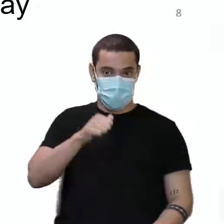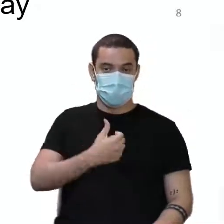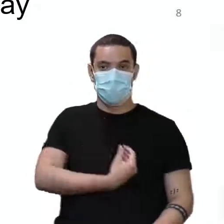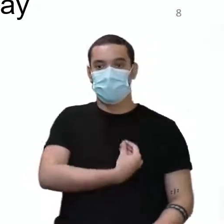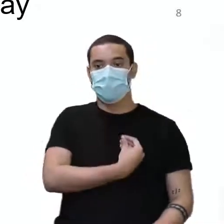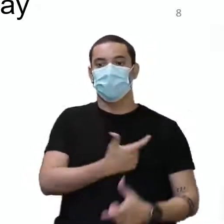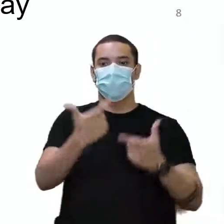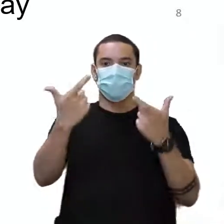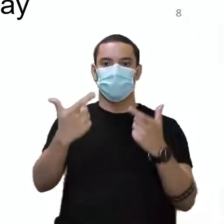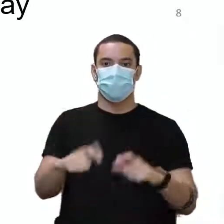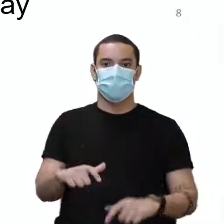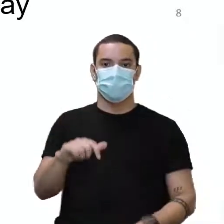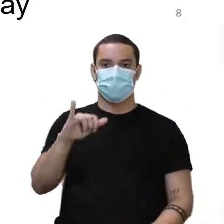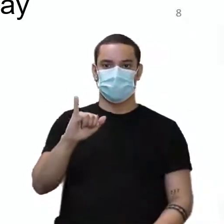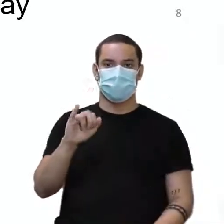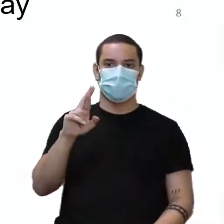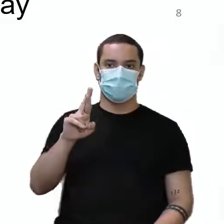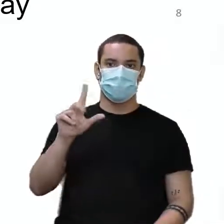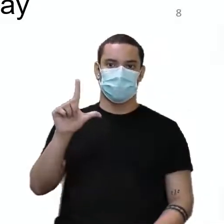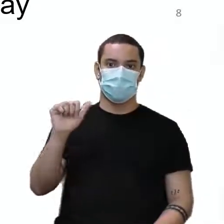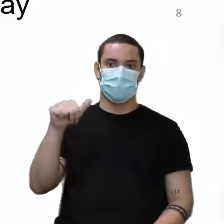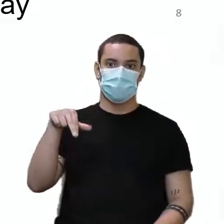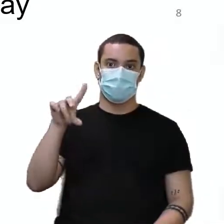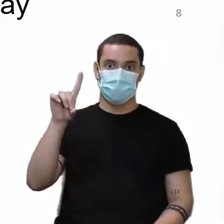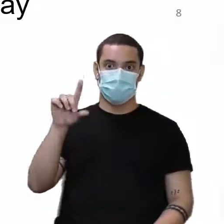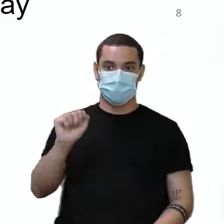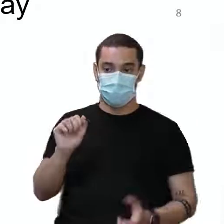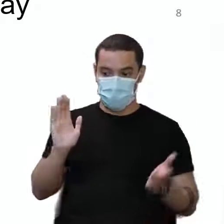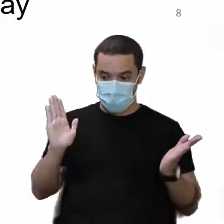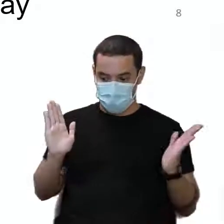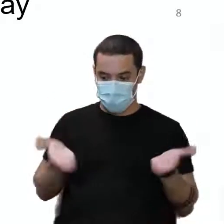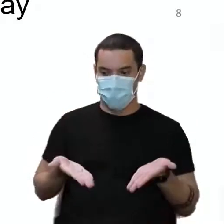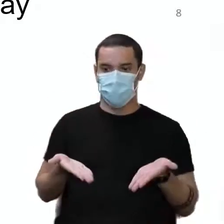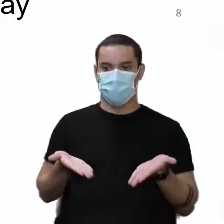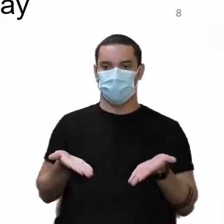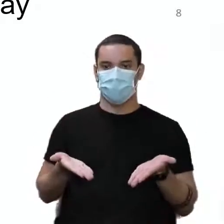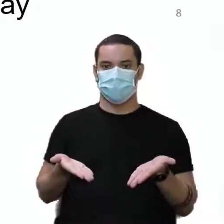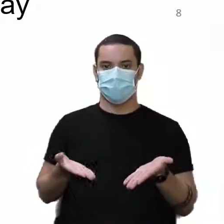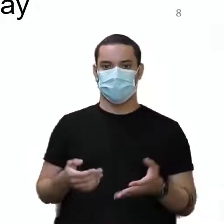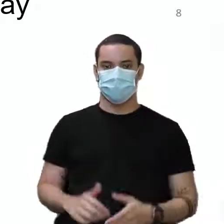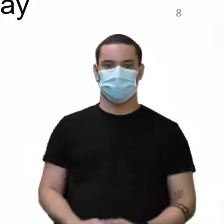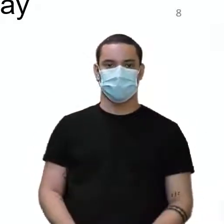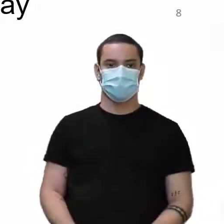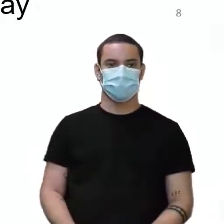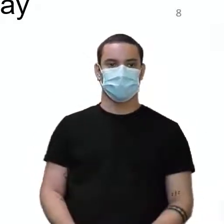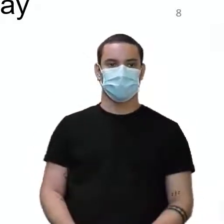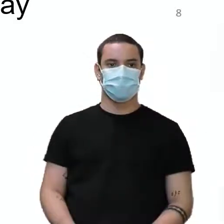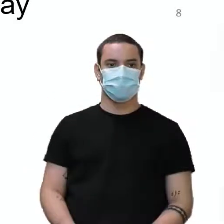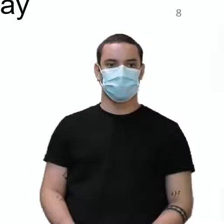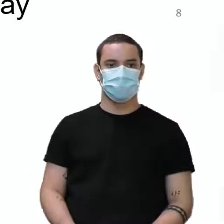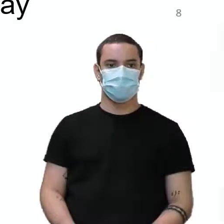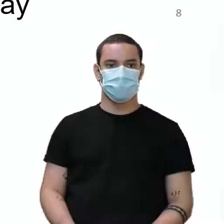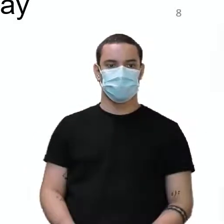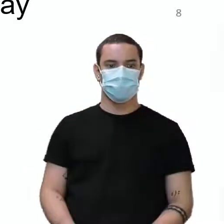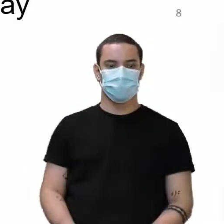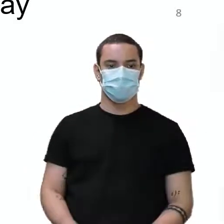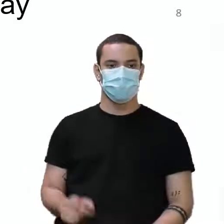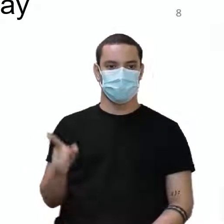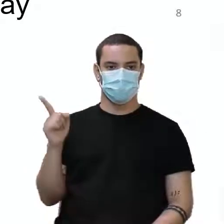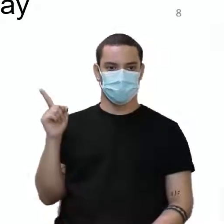na Irlanda now. Agora, ok? Aí eu tenho aqui, ó,